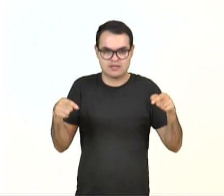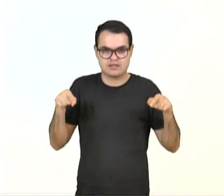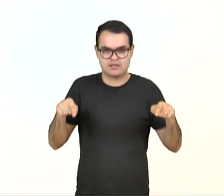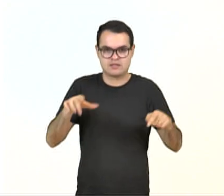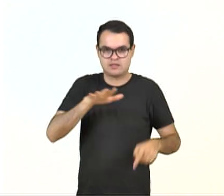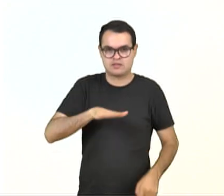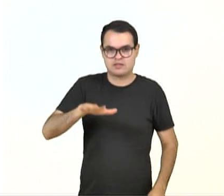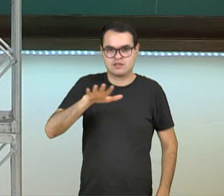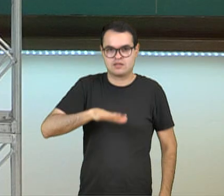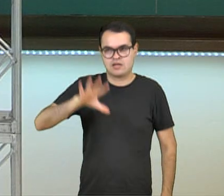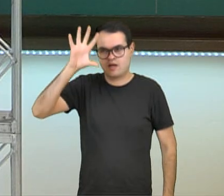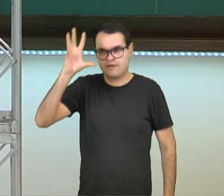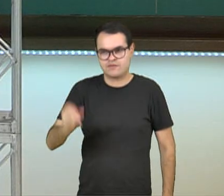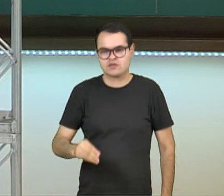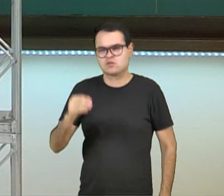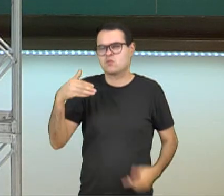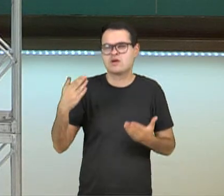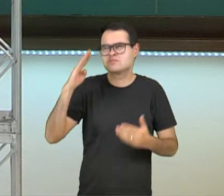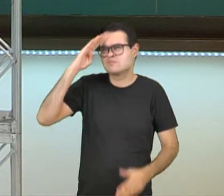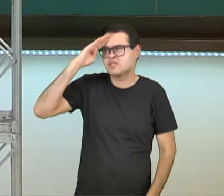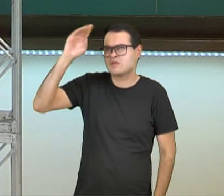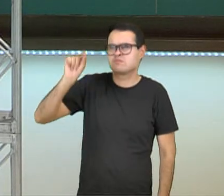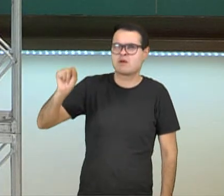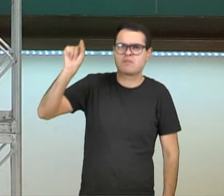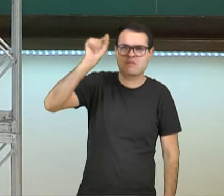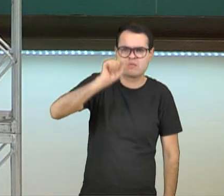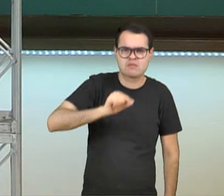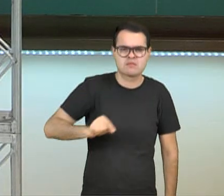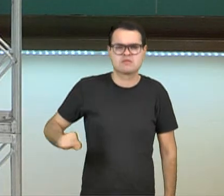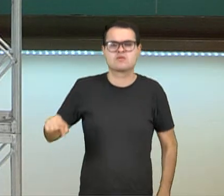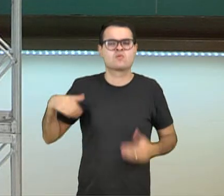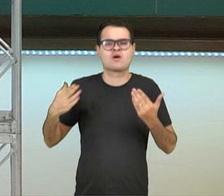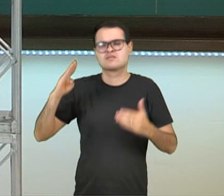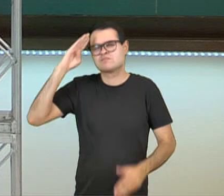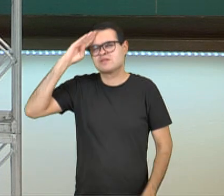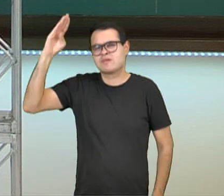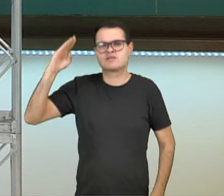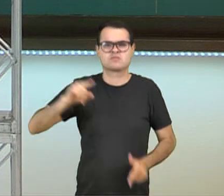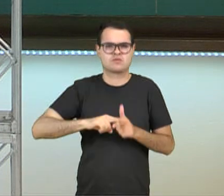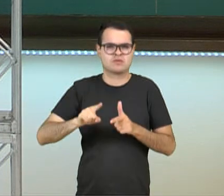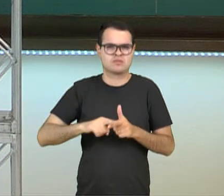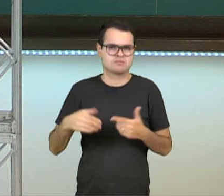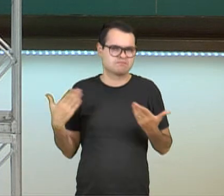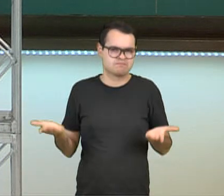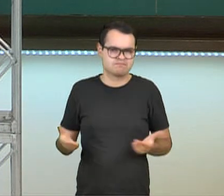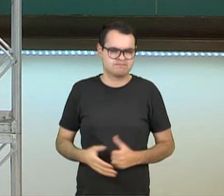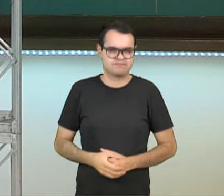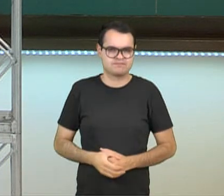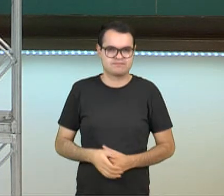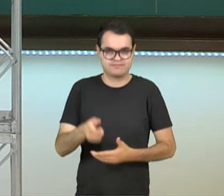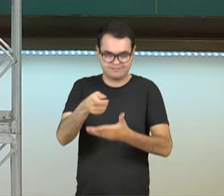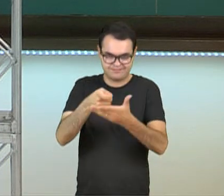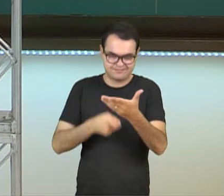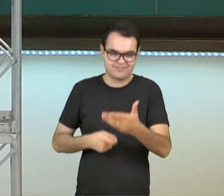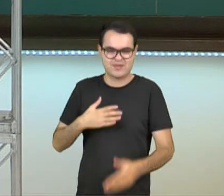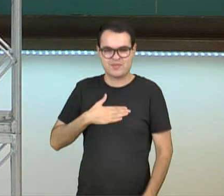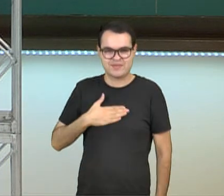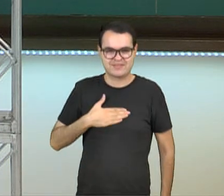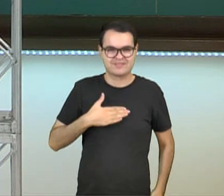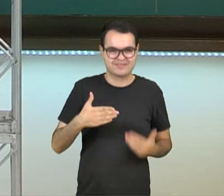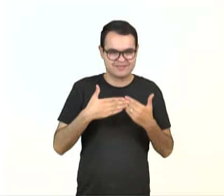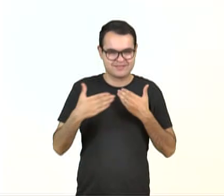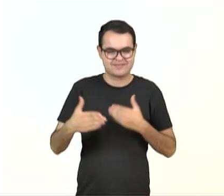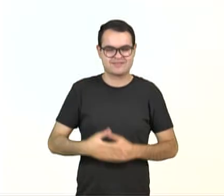no continente africano? Quais as principais causas desses conflitos existentes ali? Escreve aí para mim e